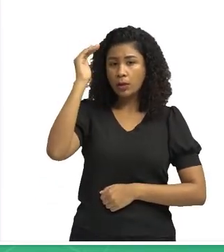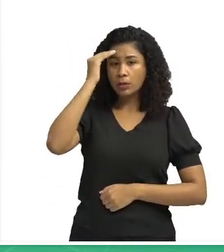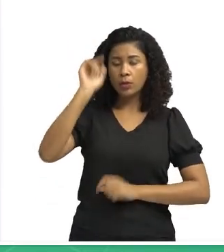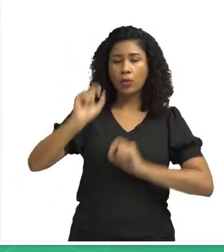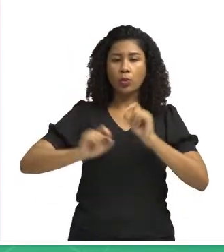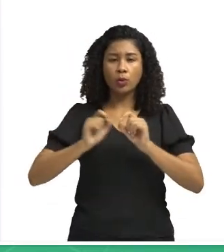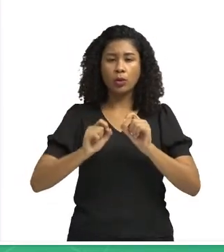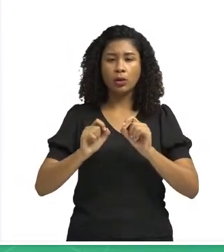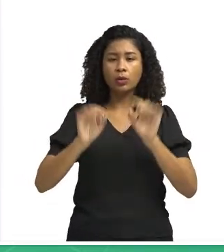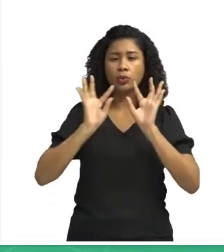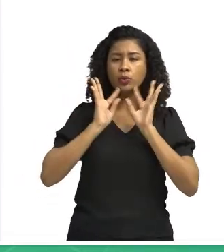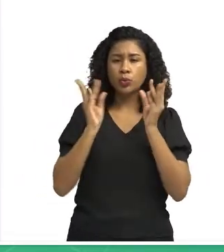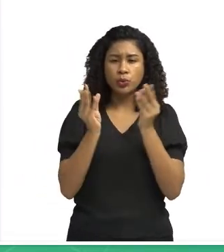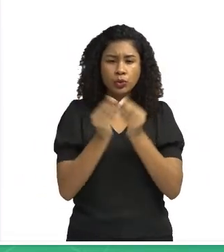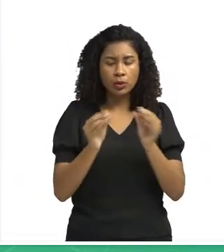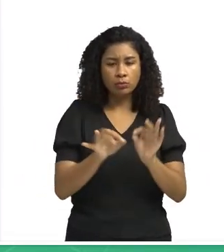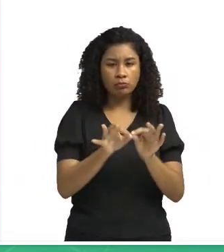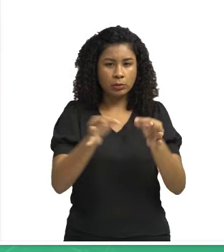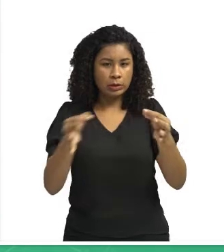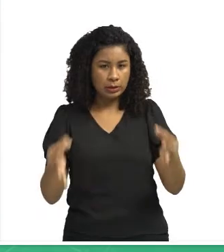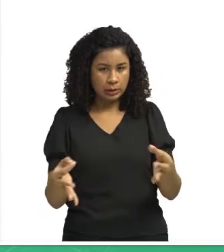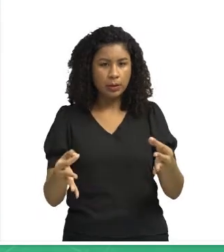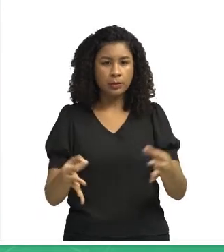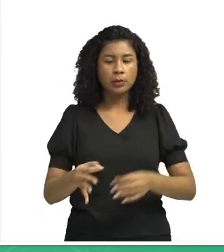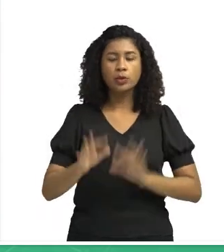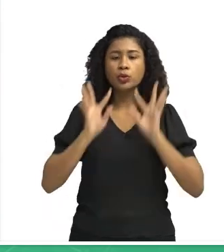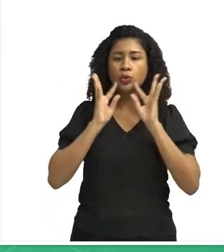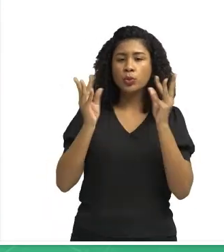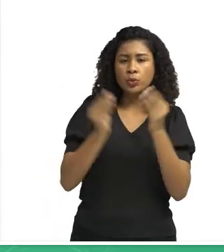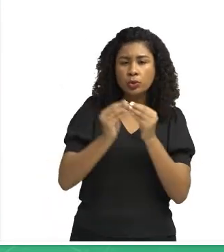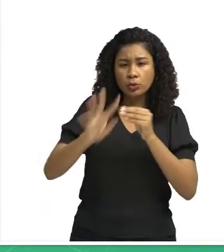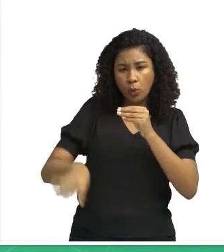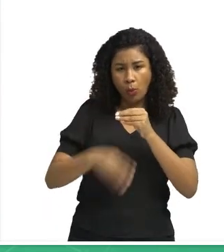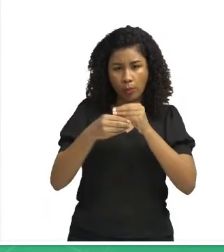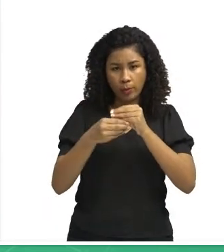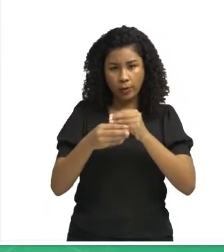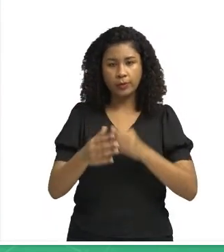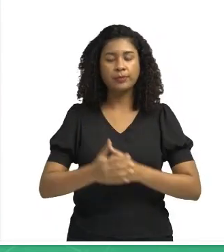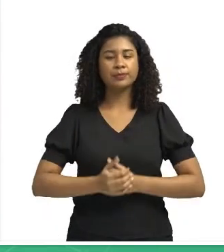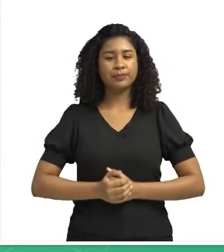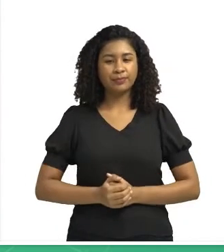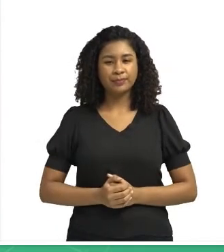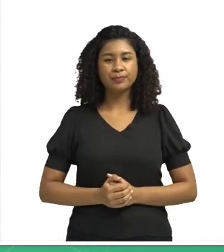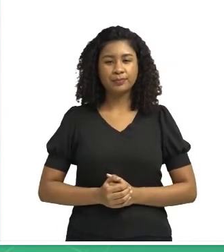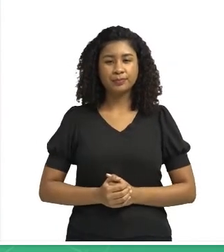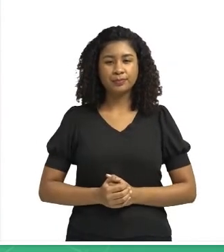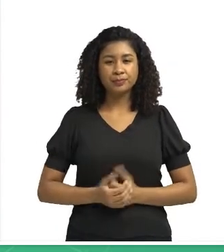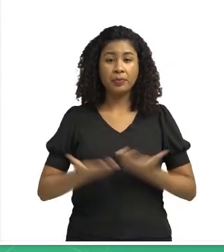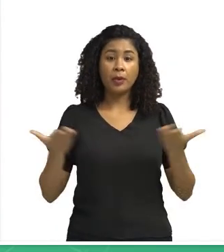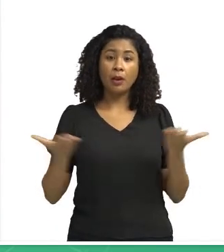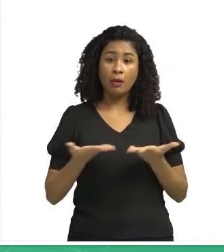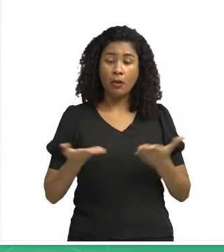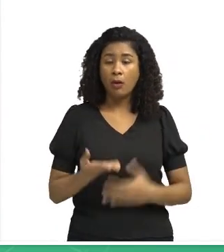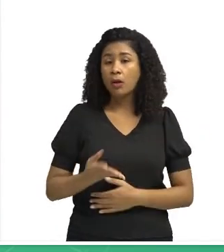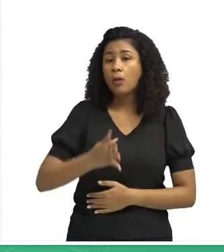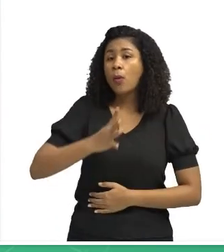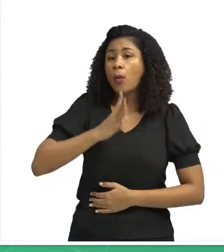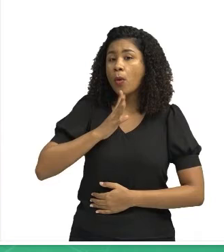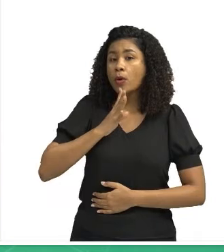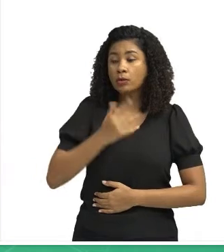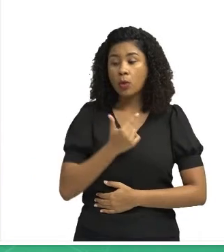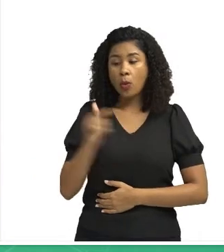substâncias simples e das substâncias compostas. Agora a gente vai conhecer um